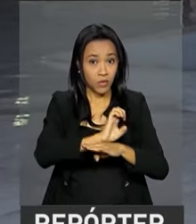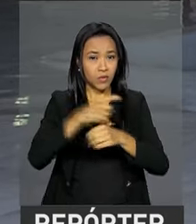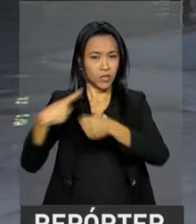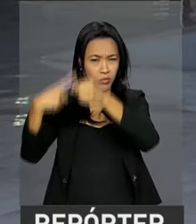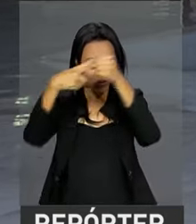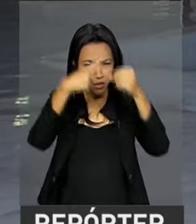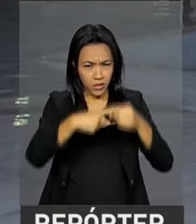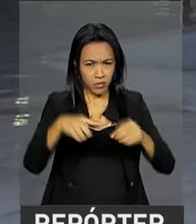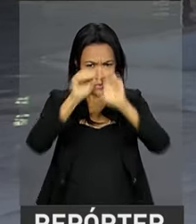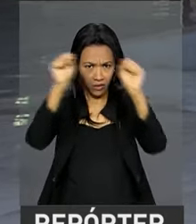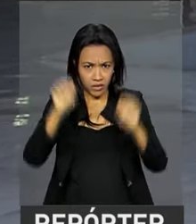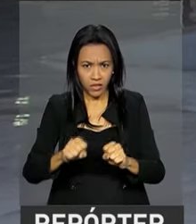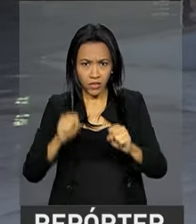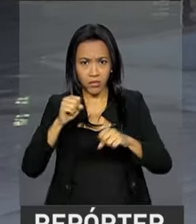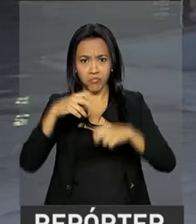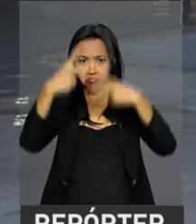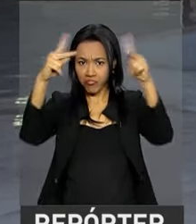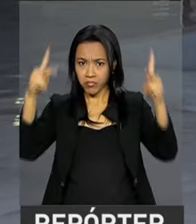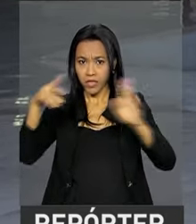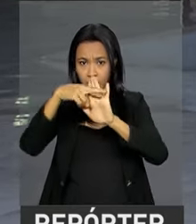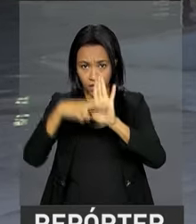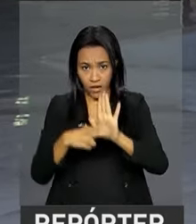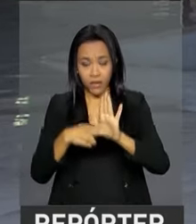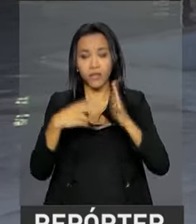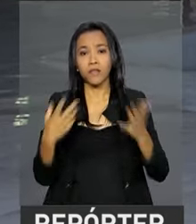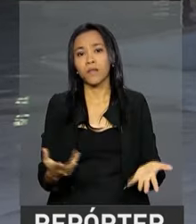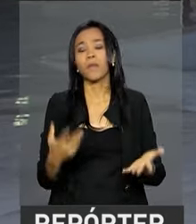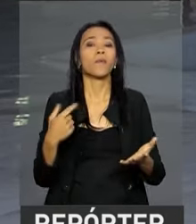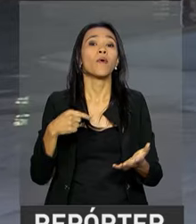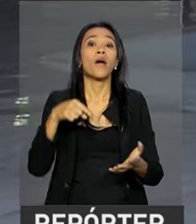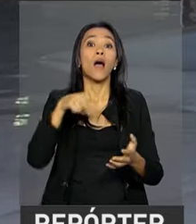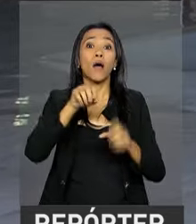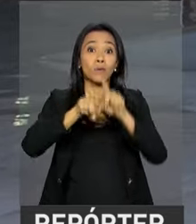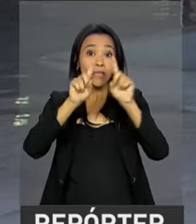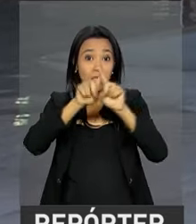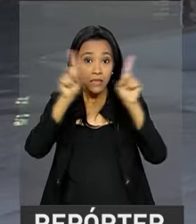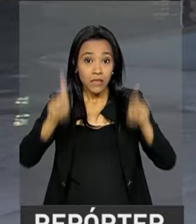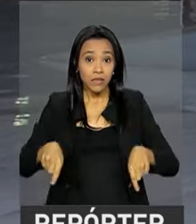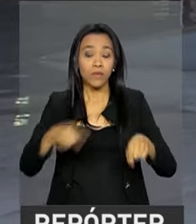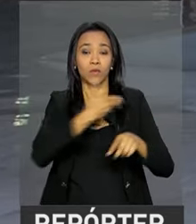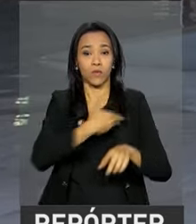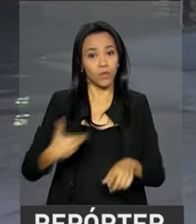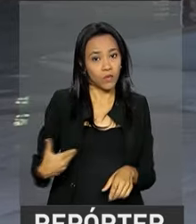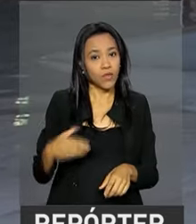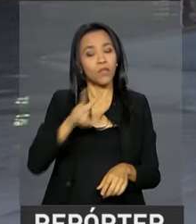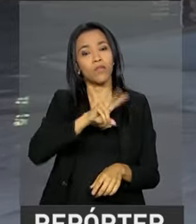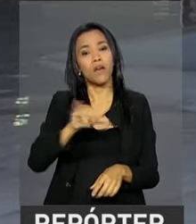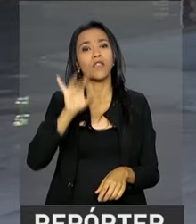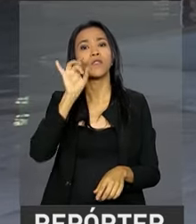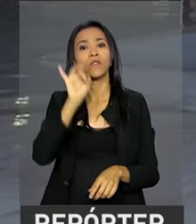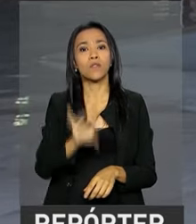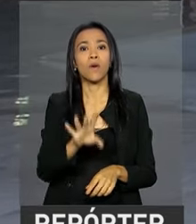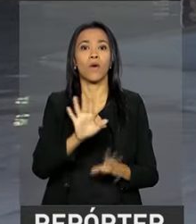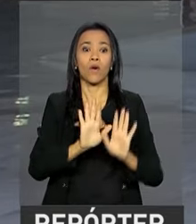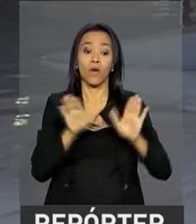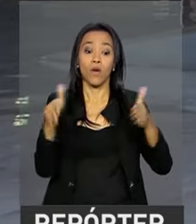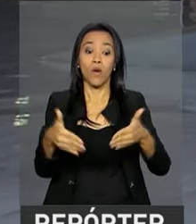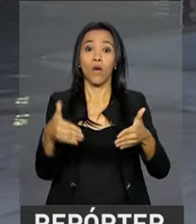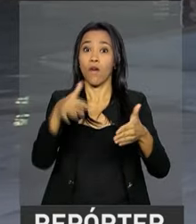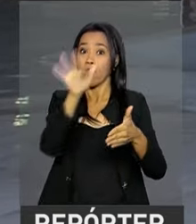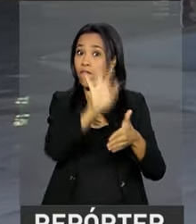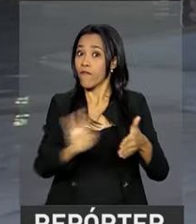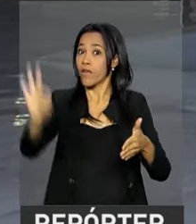Municípios portanto a reforma da Previdência com relação aos servidores públicos vai abranger apenas a esfera